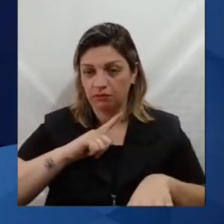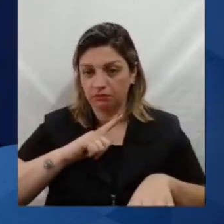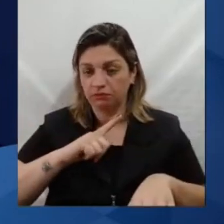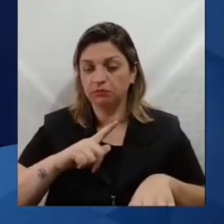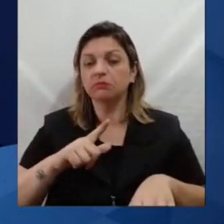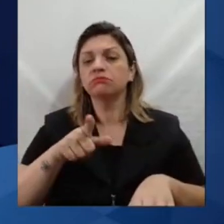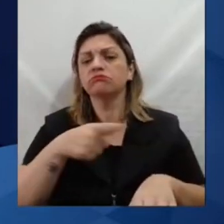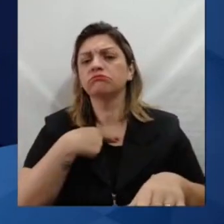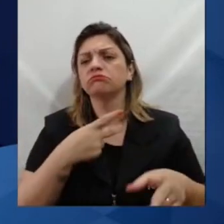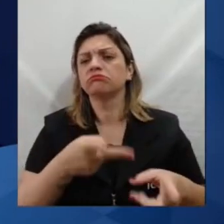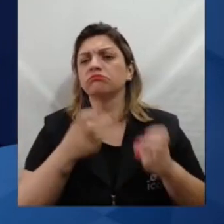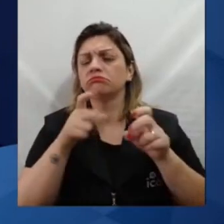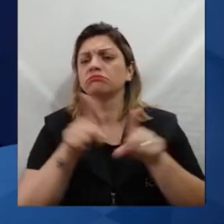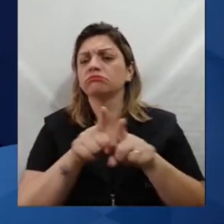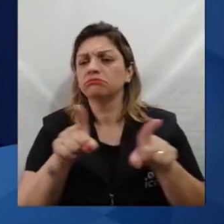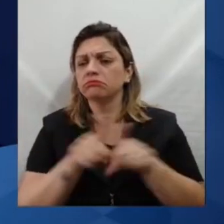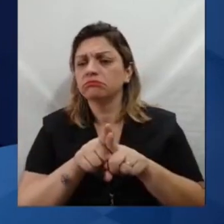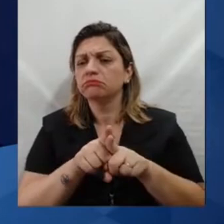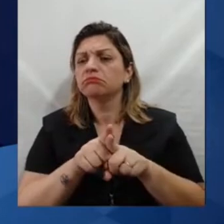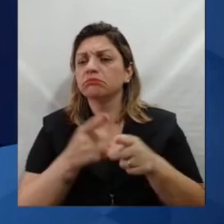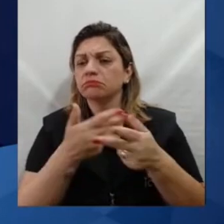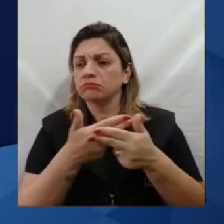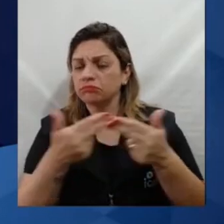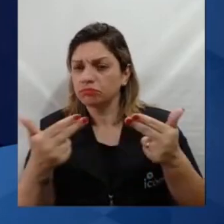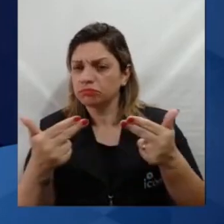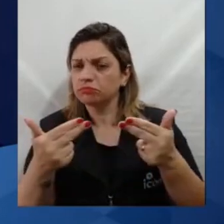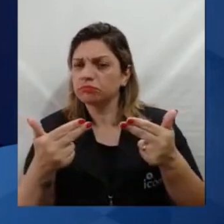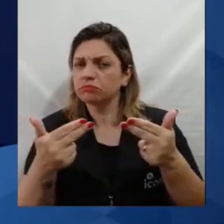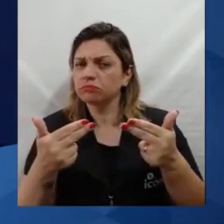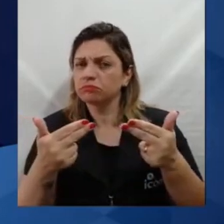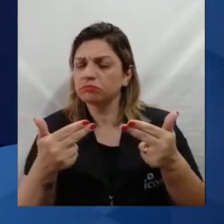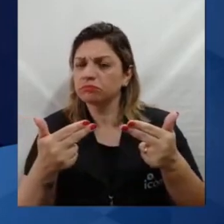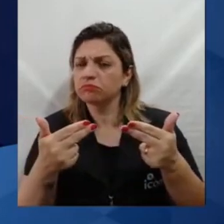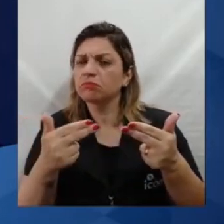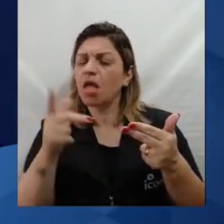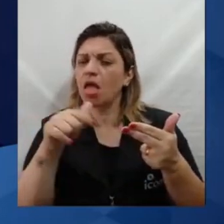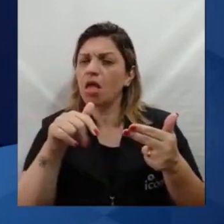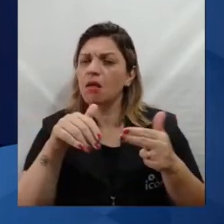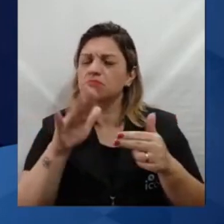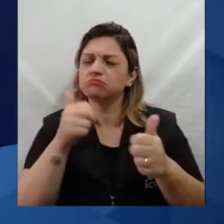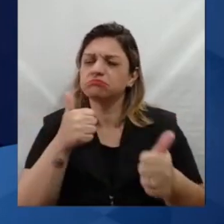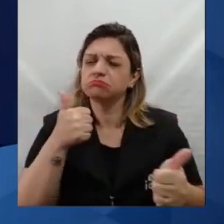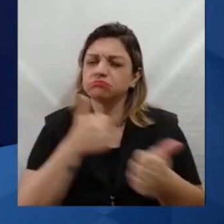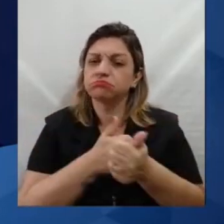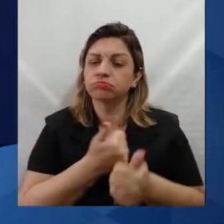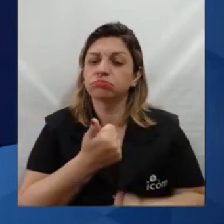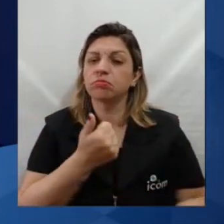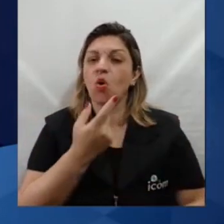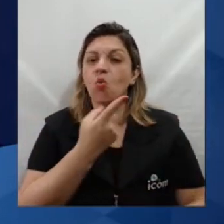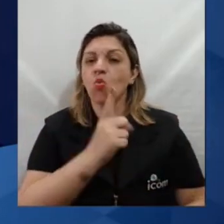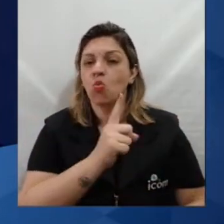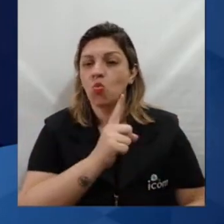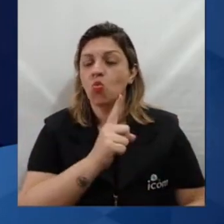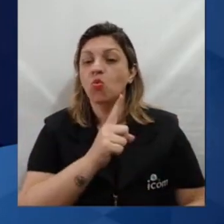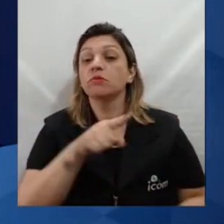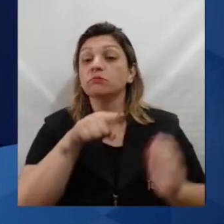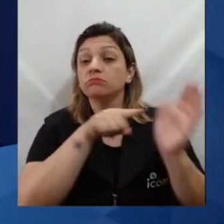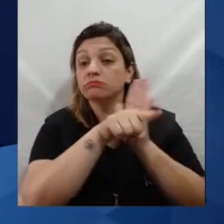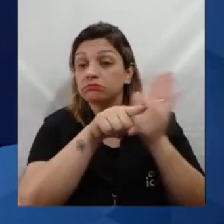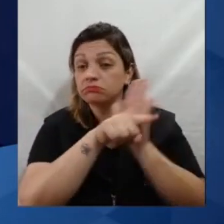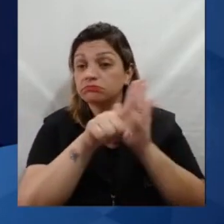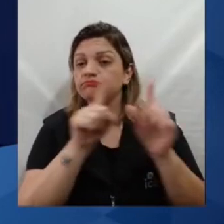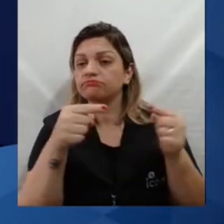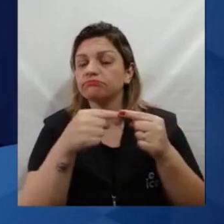que as questões elas chegaram com um score mais próximo a 1. Então, isso prova que as questões elas eram relacionadas aos